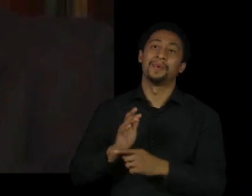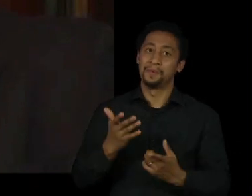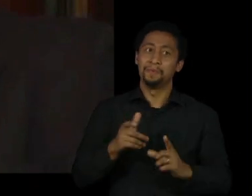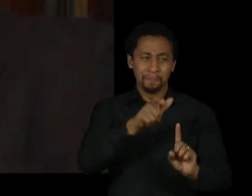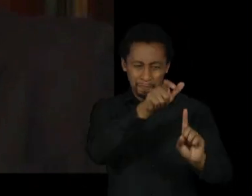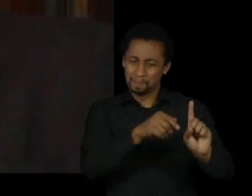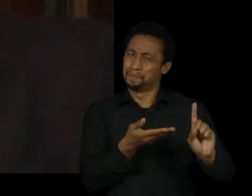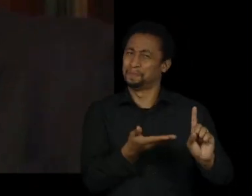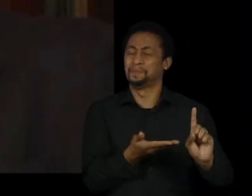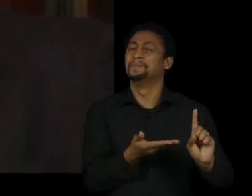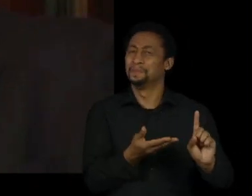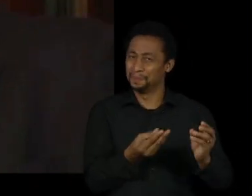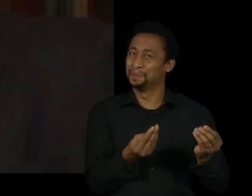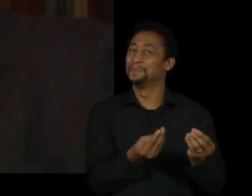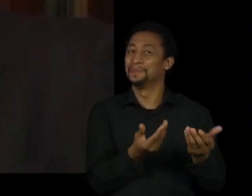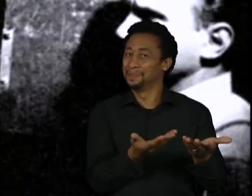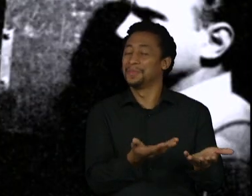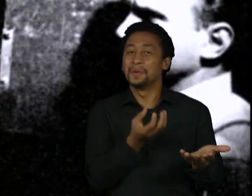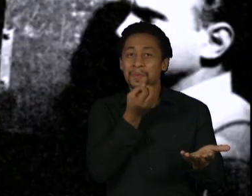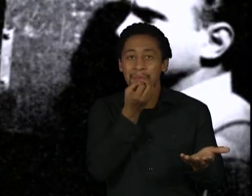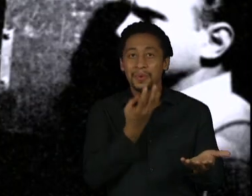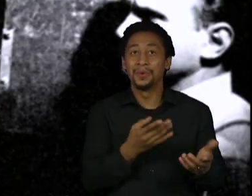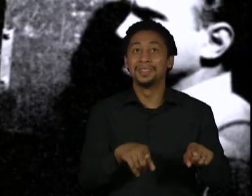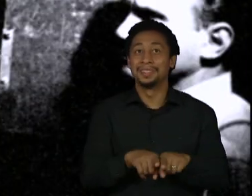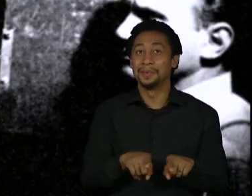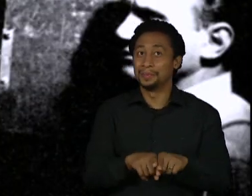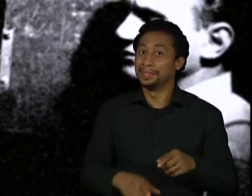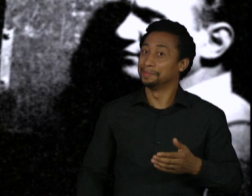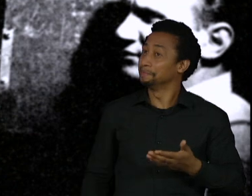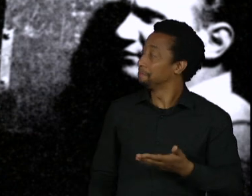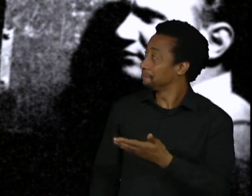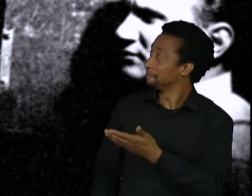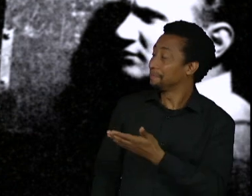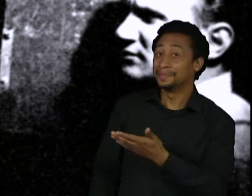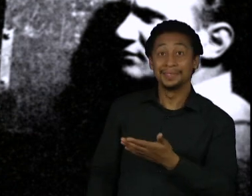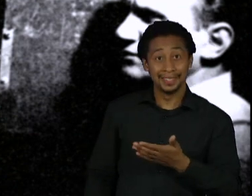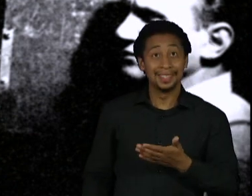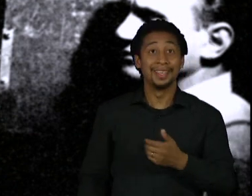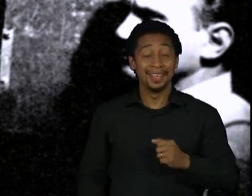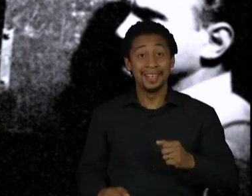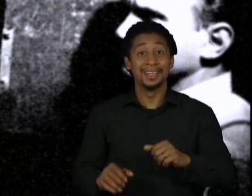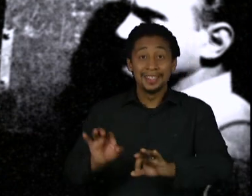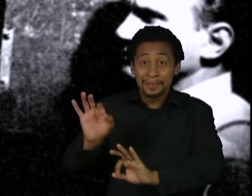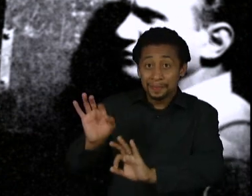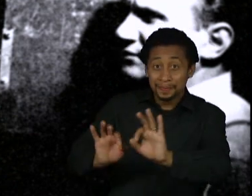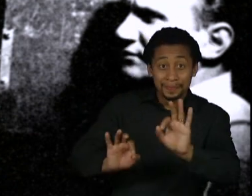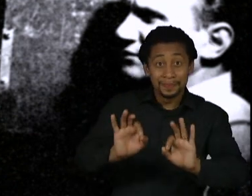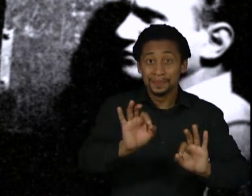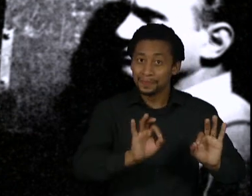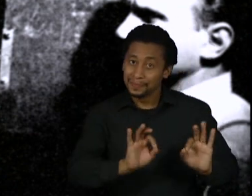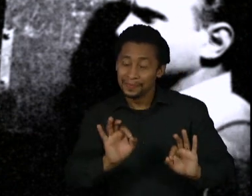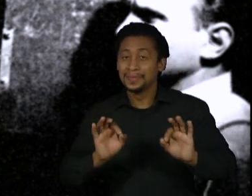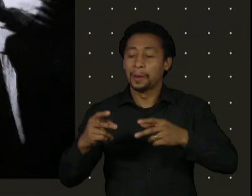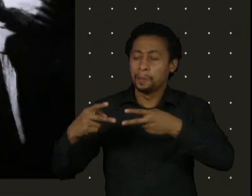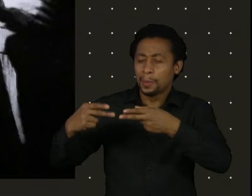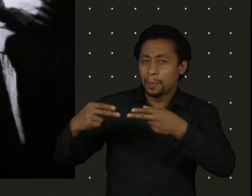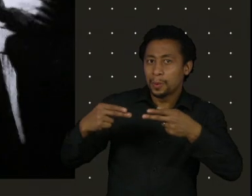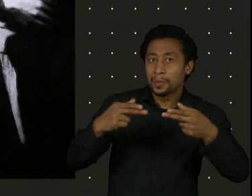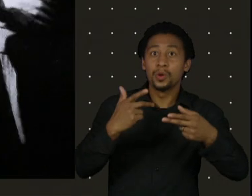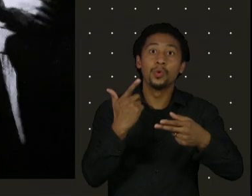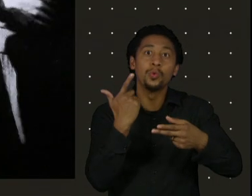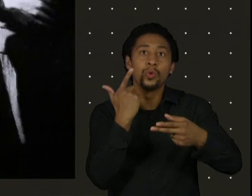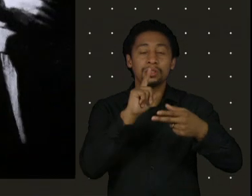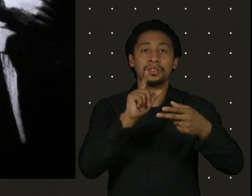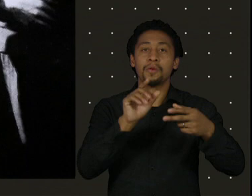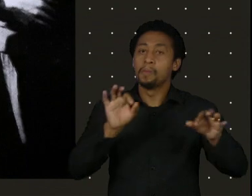que foi o Rodolfo Nani, que estava fazendo o IDEC, conseguiu concluir o IDEC, e foi ele, quando